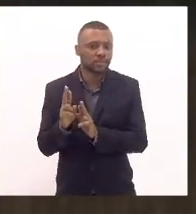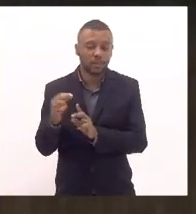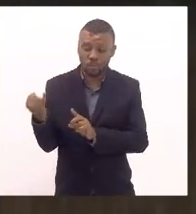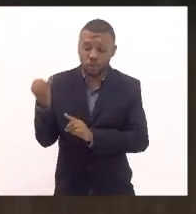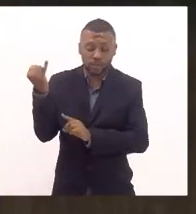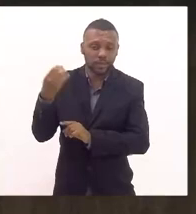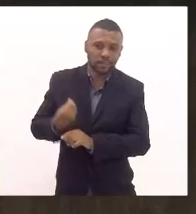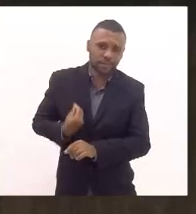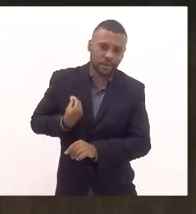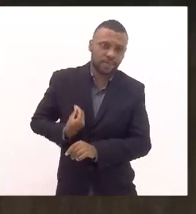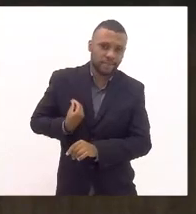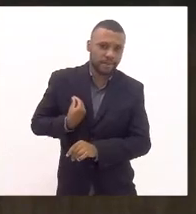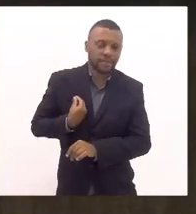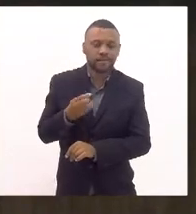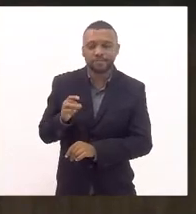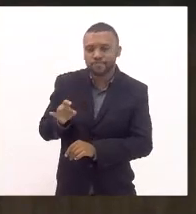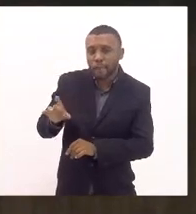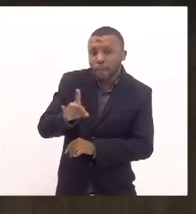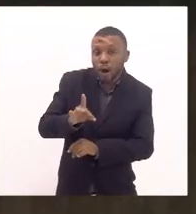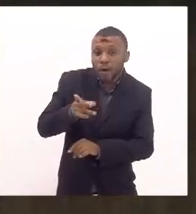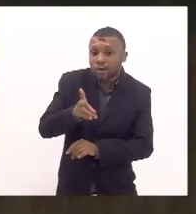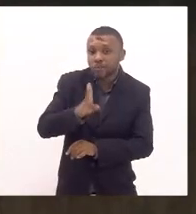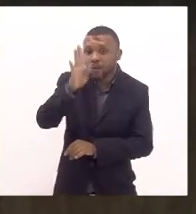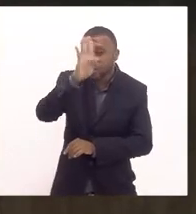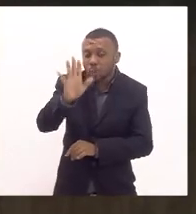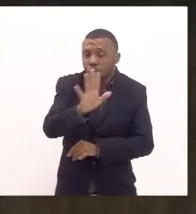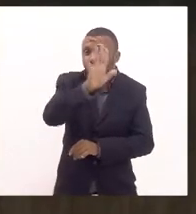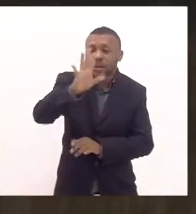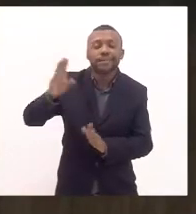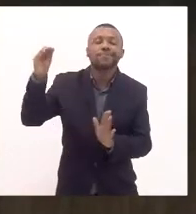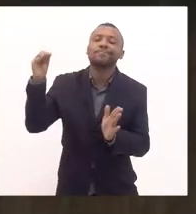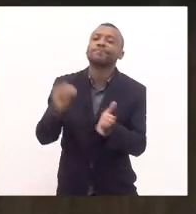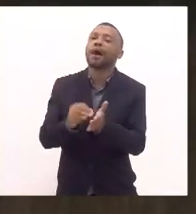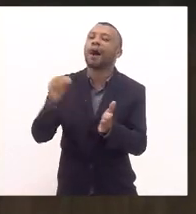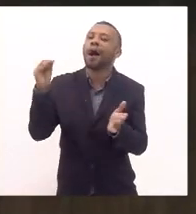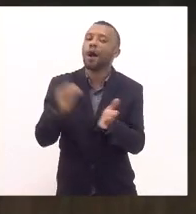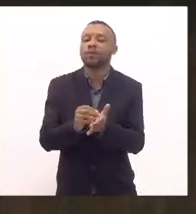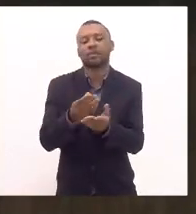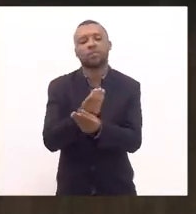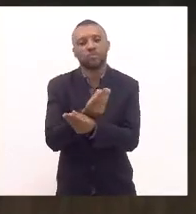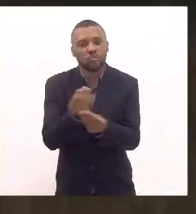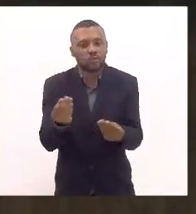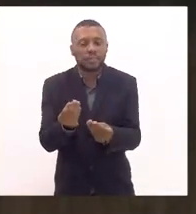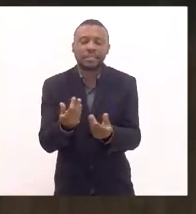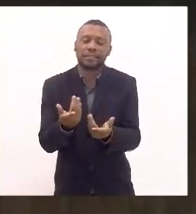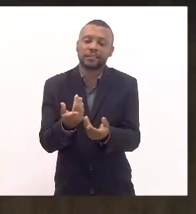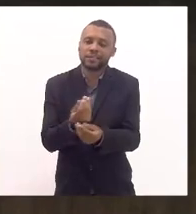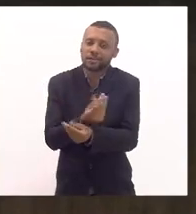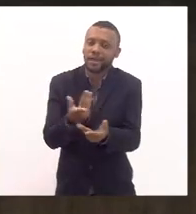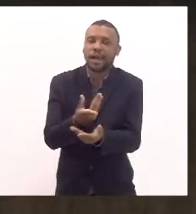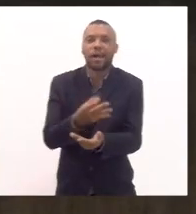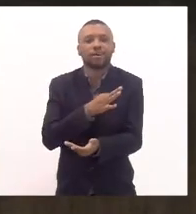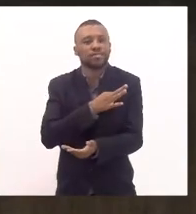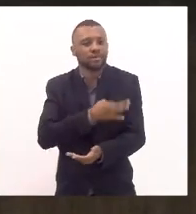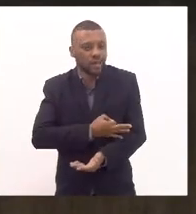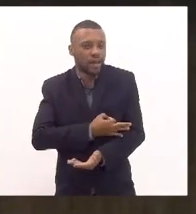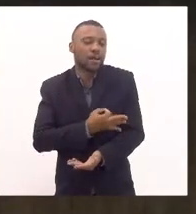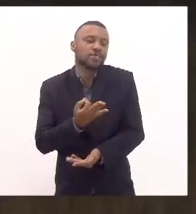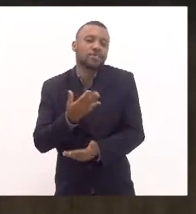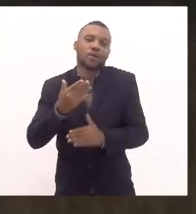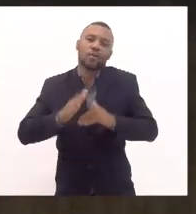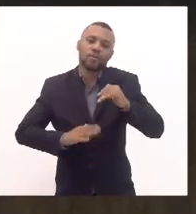e que continue fazendo no Brasil que carece tanto ainda de que a gente de dignidade aos